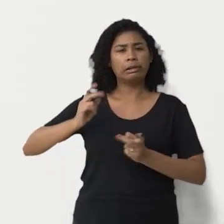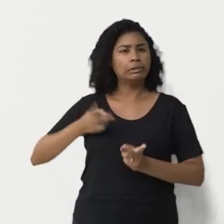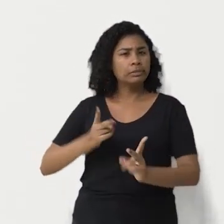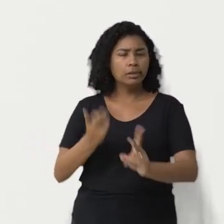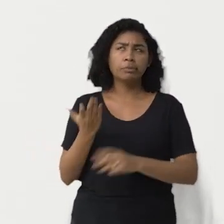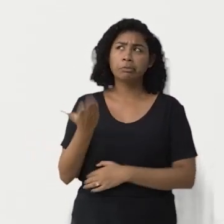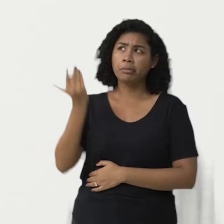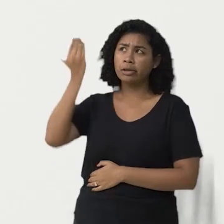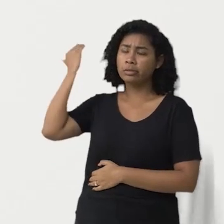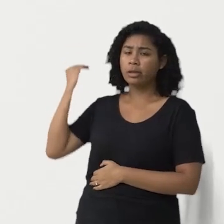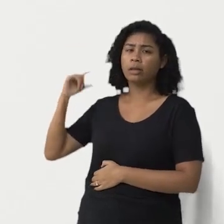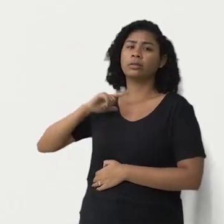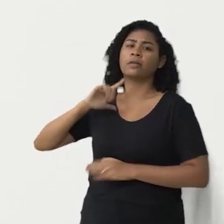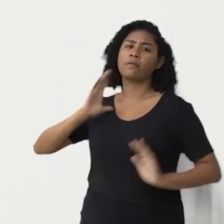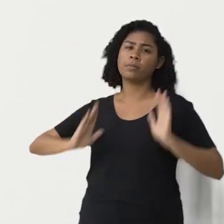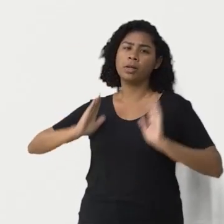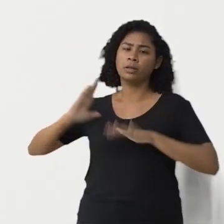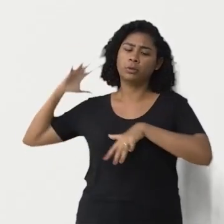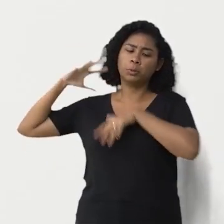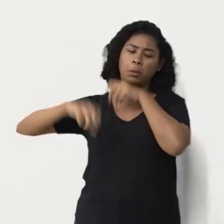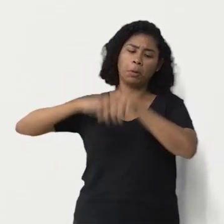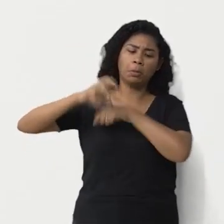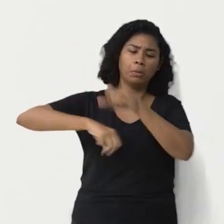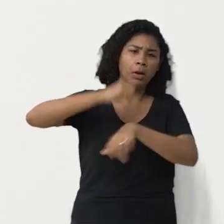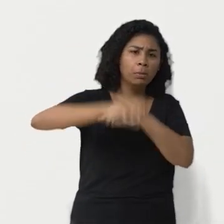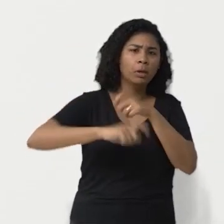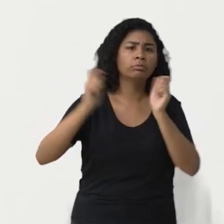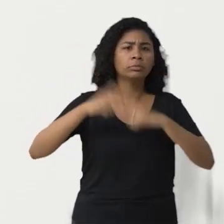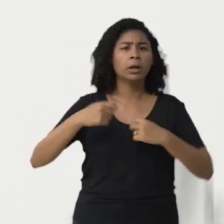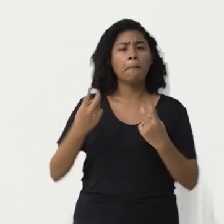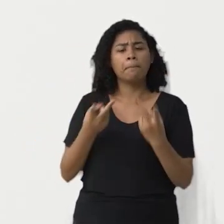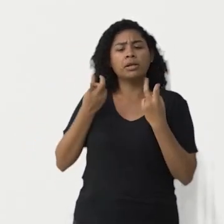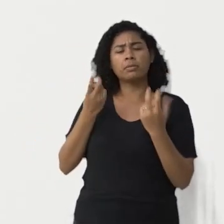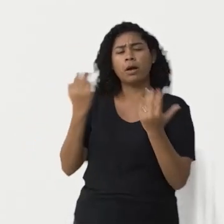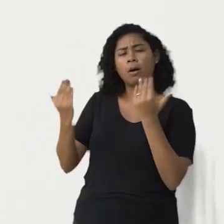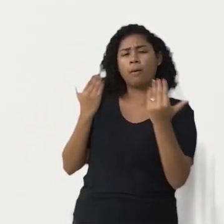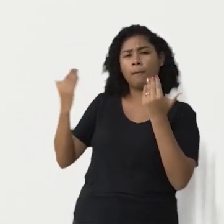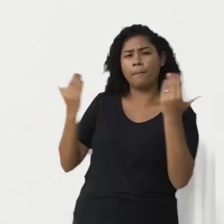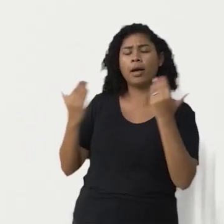da colonização, a gente verificou o mapa de 1960,